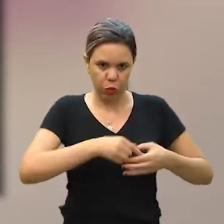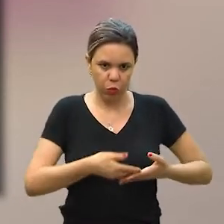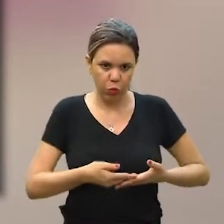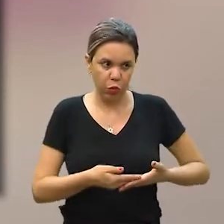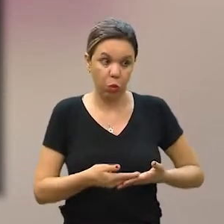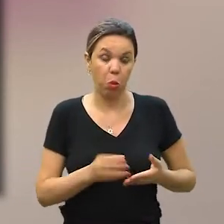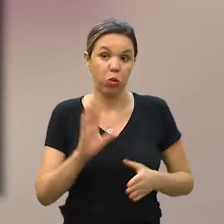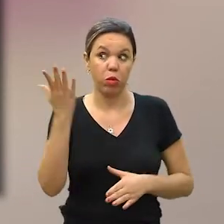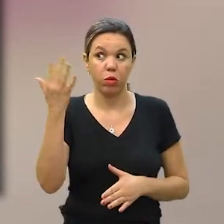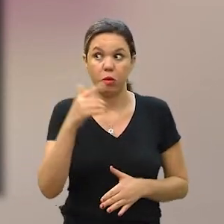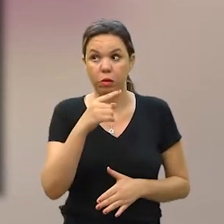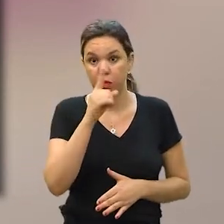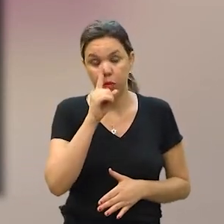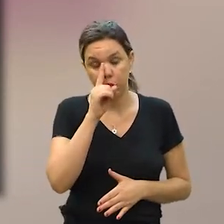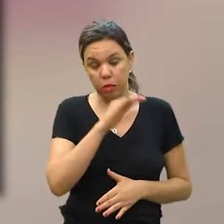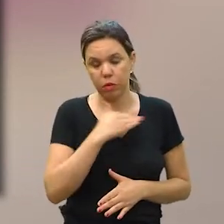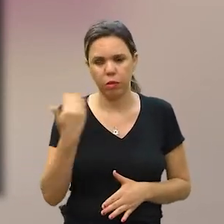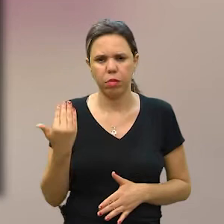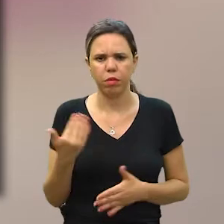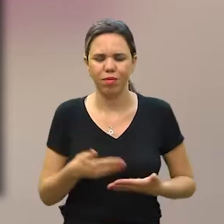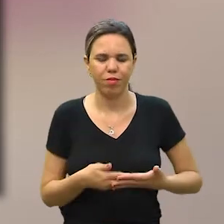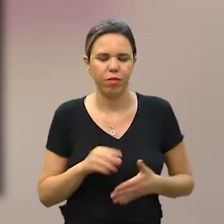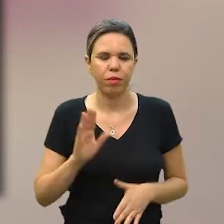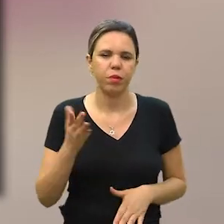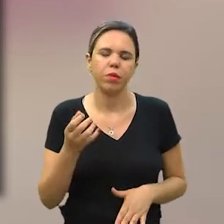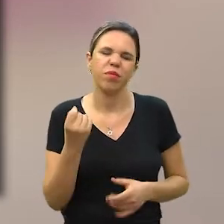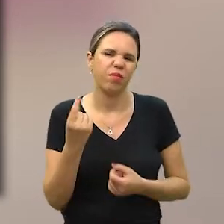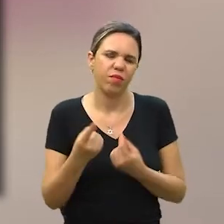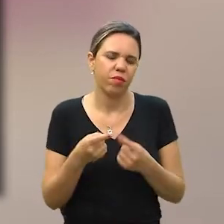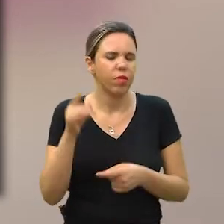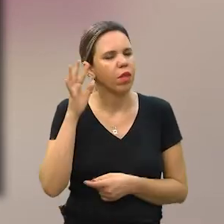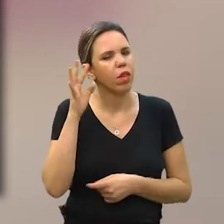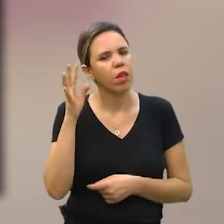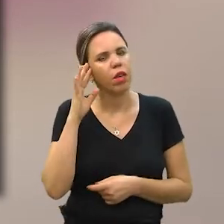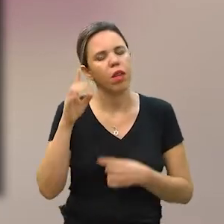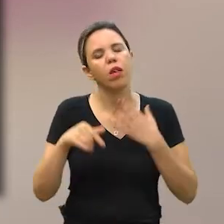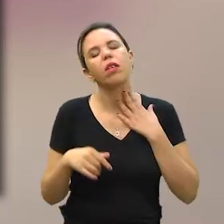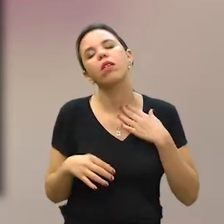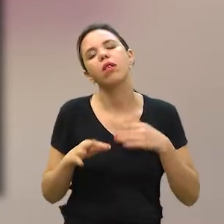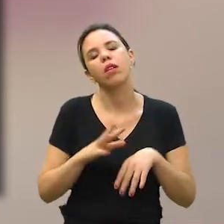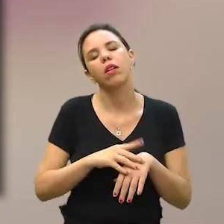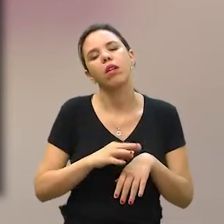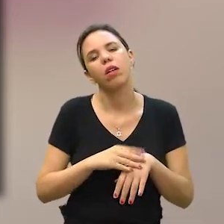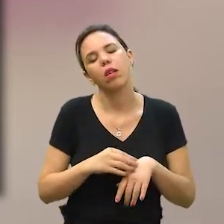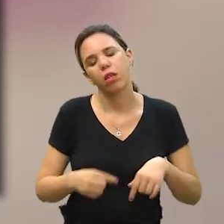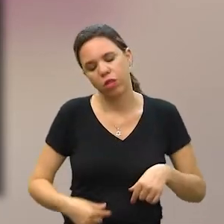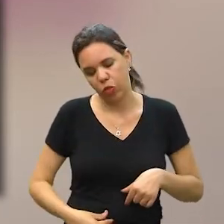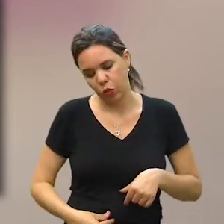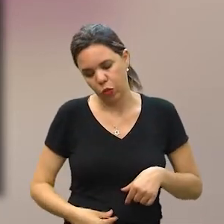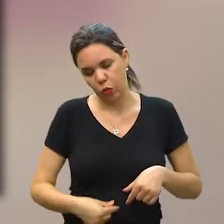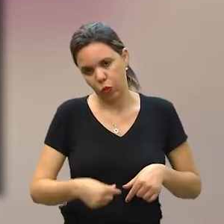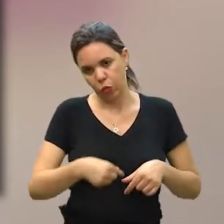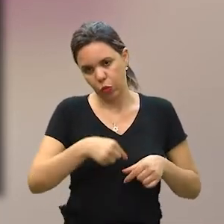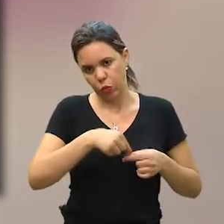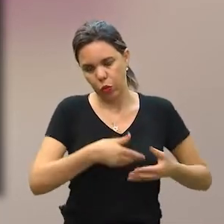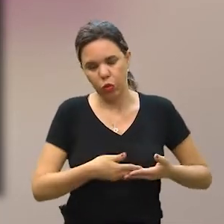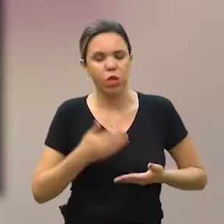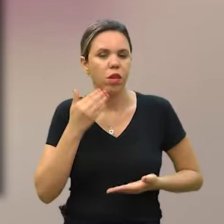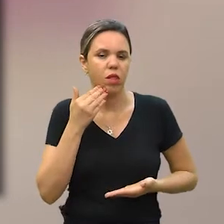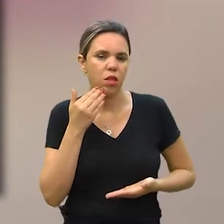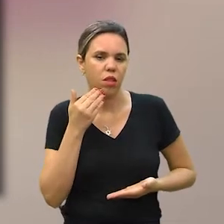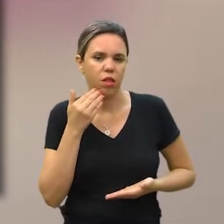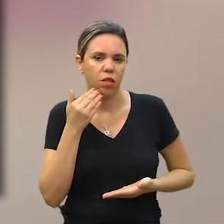é? Entendeu? Então, ela é bastante rara. Se imagina que as causas de trombose no cordão umbilical sejam